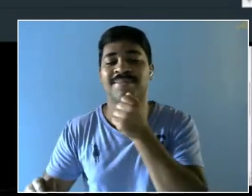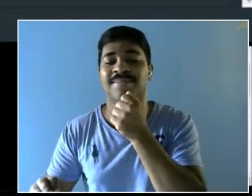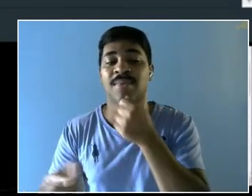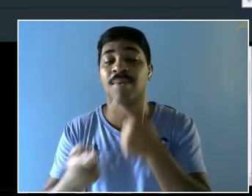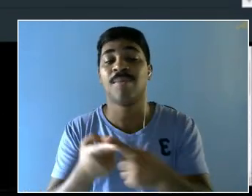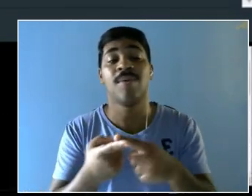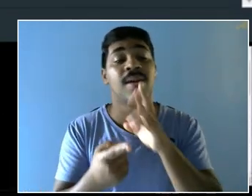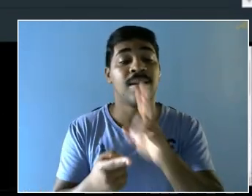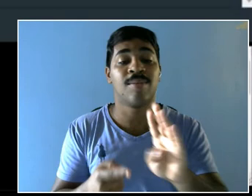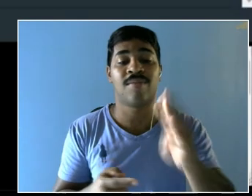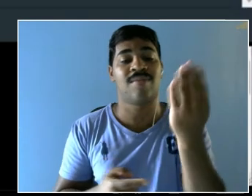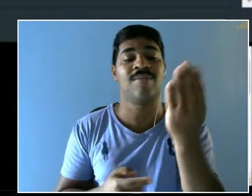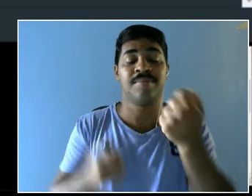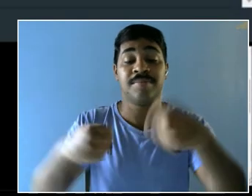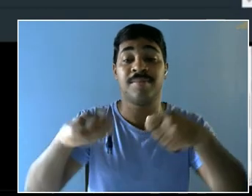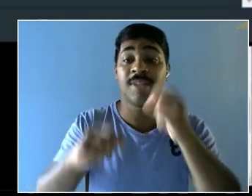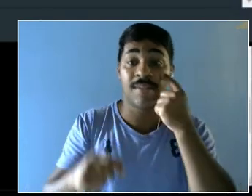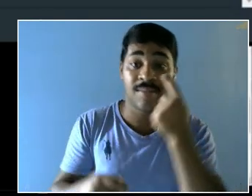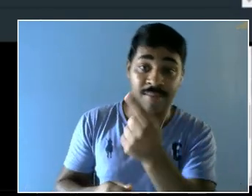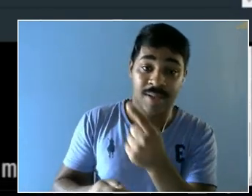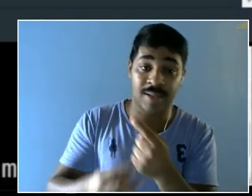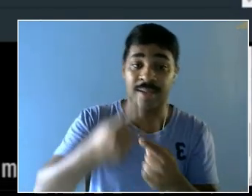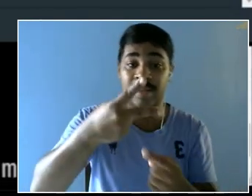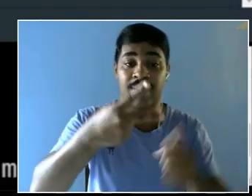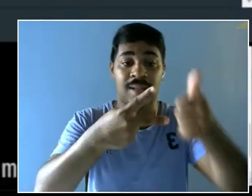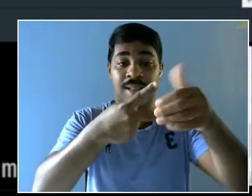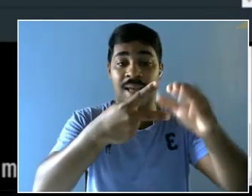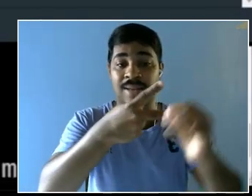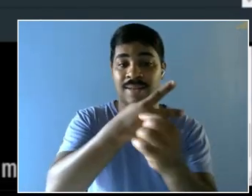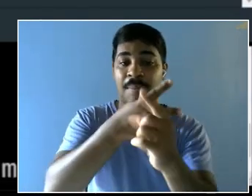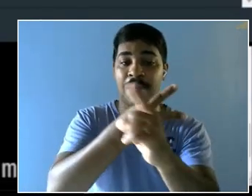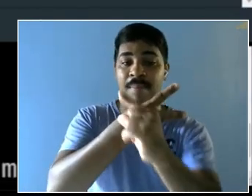Então, isso faz com que escreva 0, 1, 2, 3, 4, 5, 6, até 9.